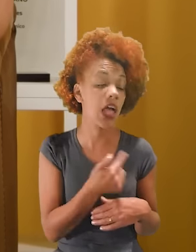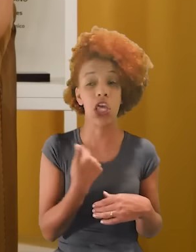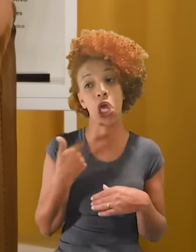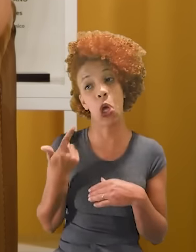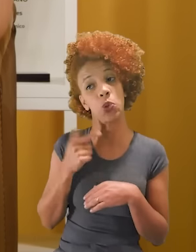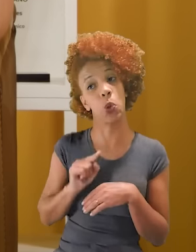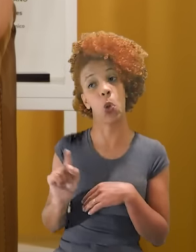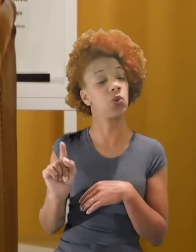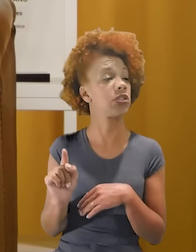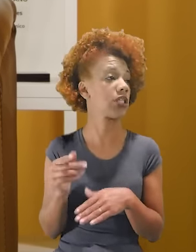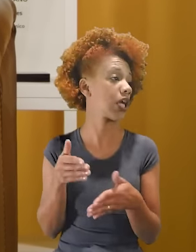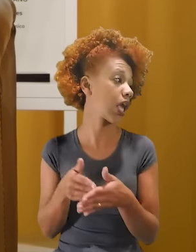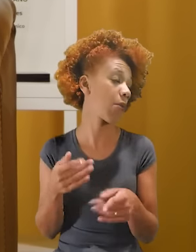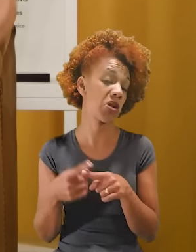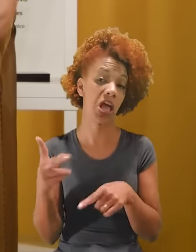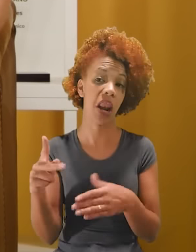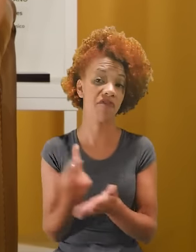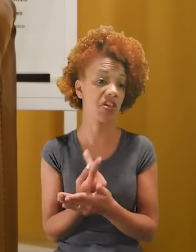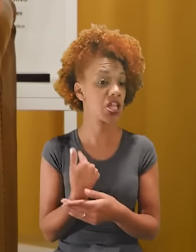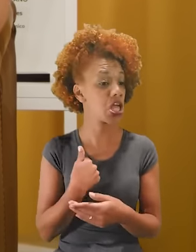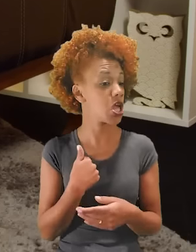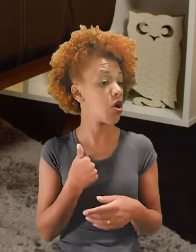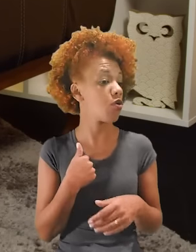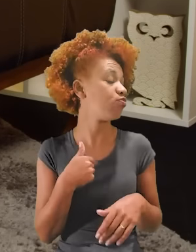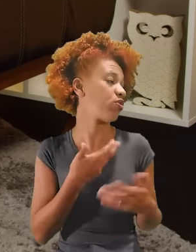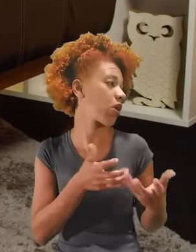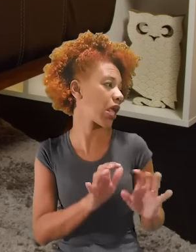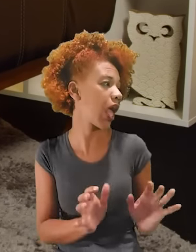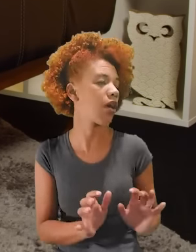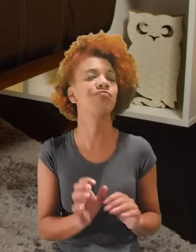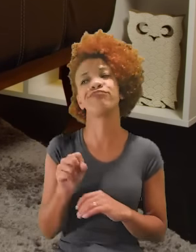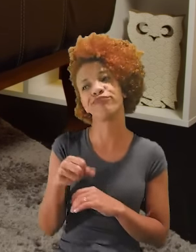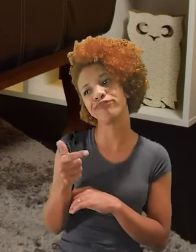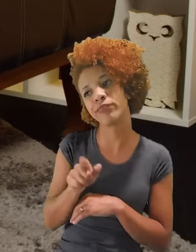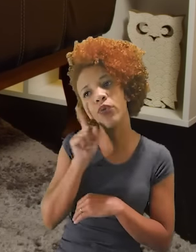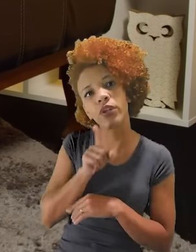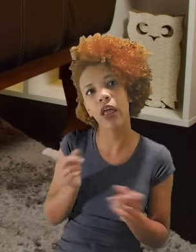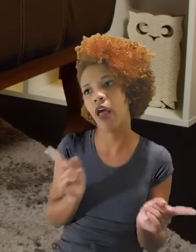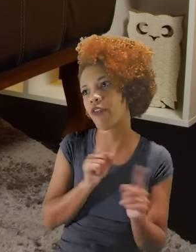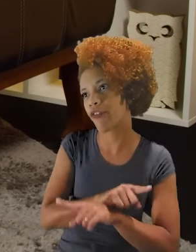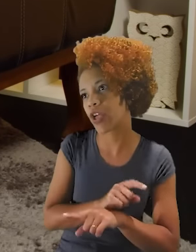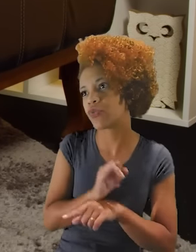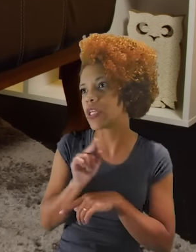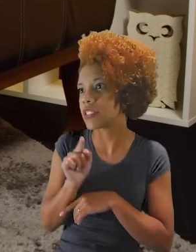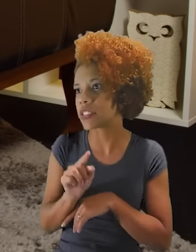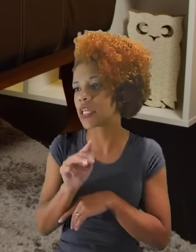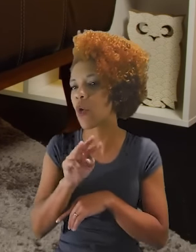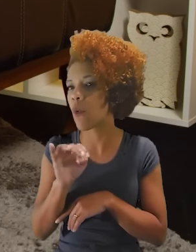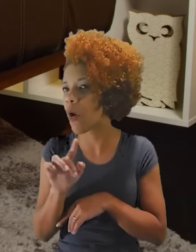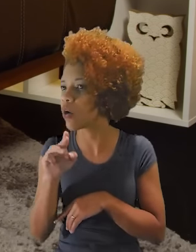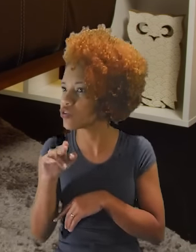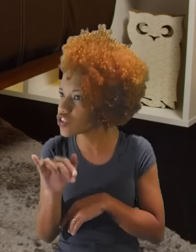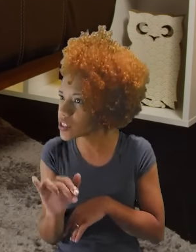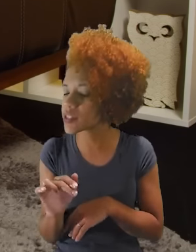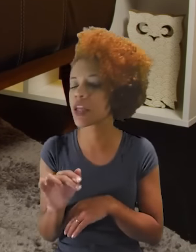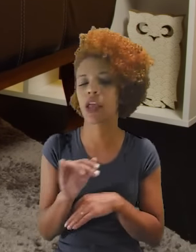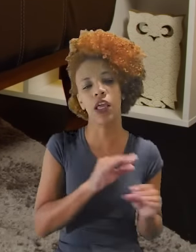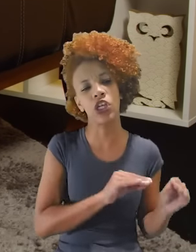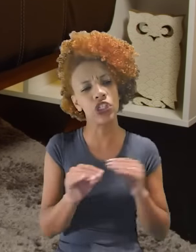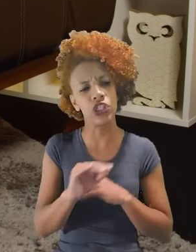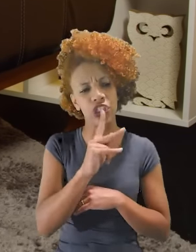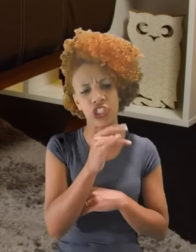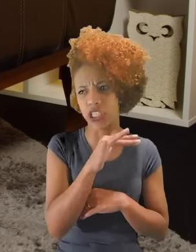consegui chegar lá... É porque ela fez alguma coisa errada que eu não vou fazer. Você falou tudo. E no americano é o inverso. Se o Walt Disney saiu de